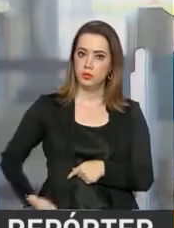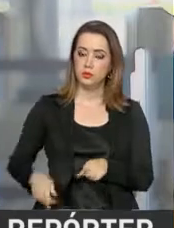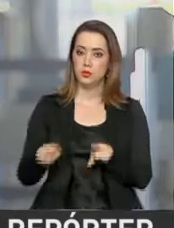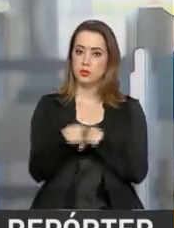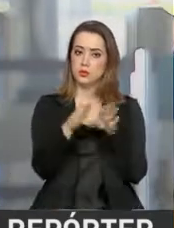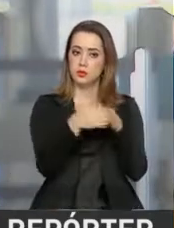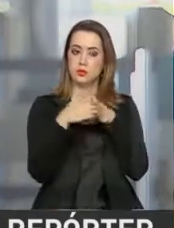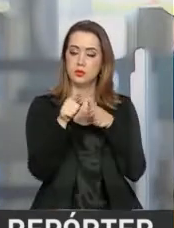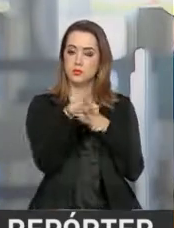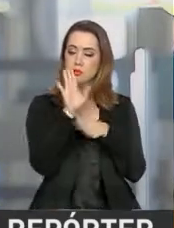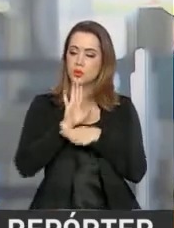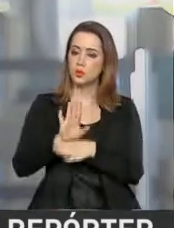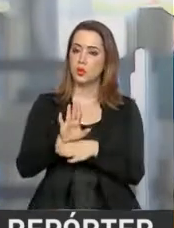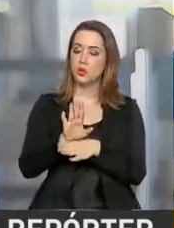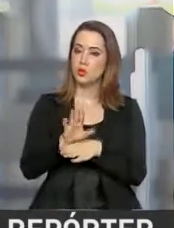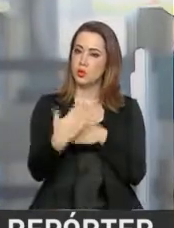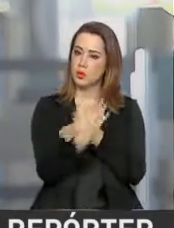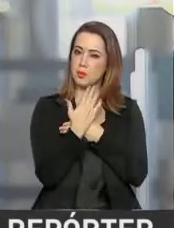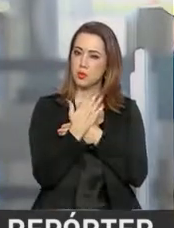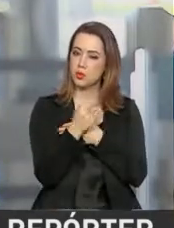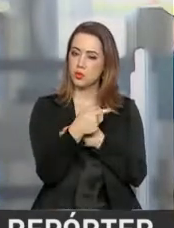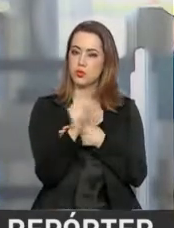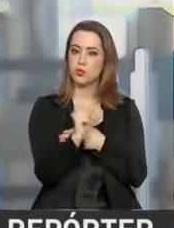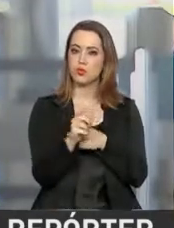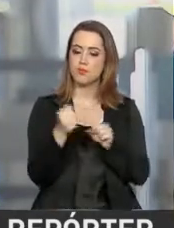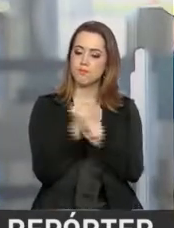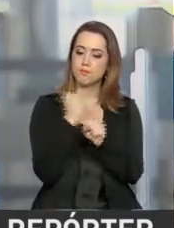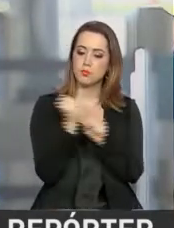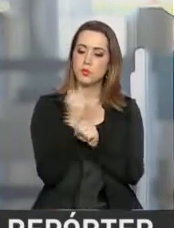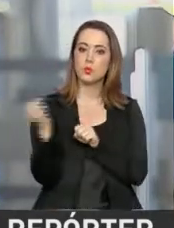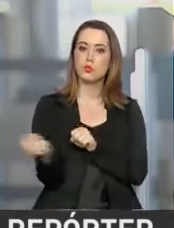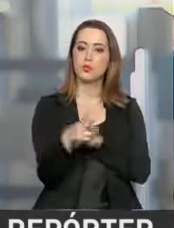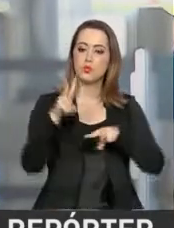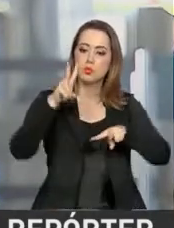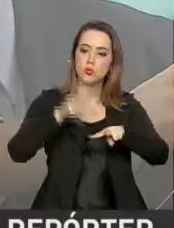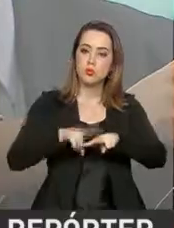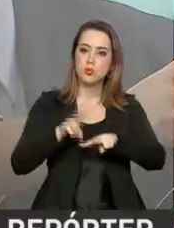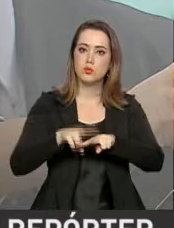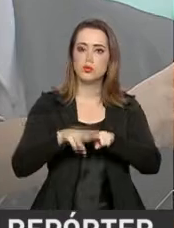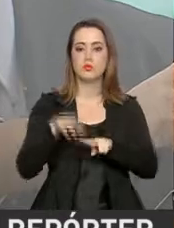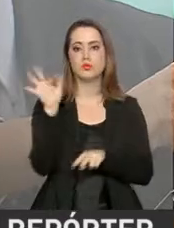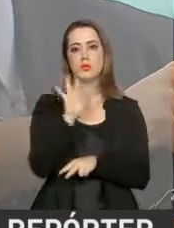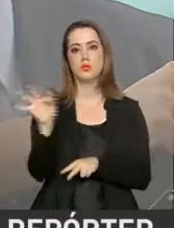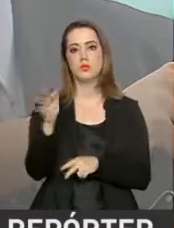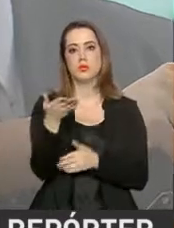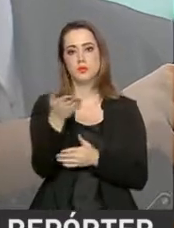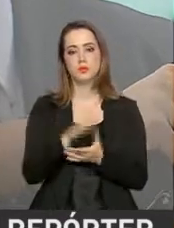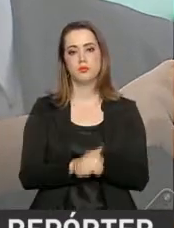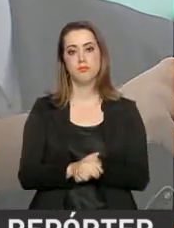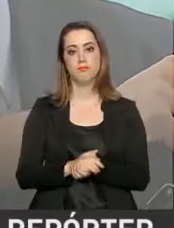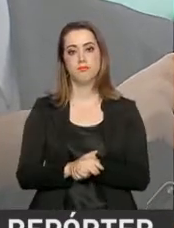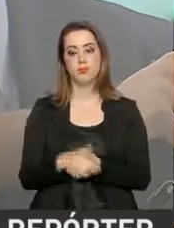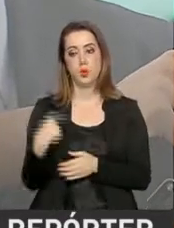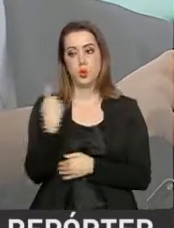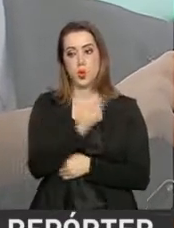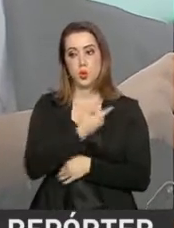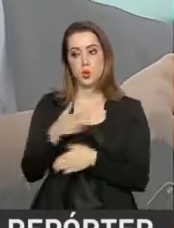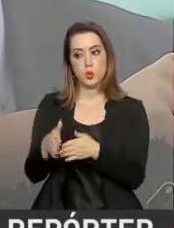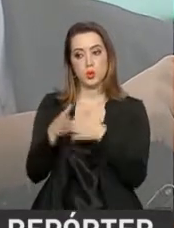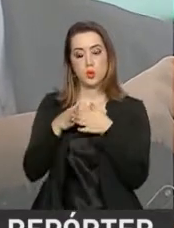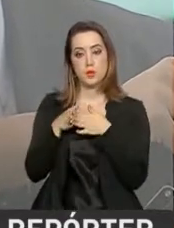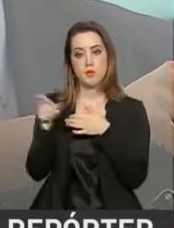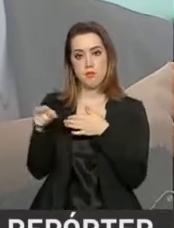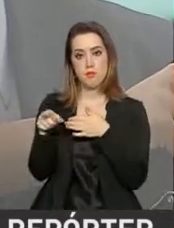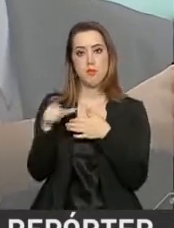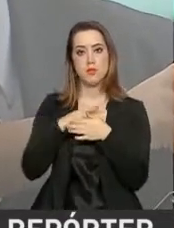auxílio do governo para a construção de um novo presídio federal no estado. Solicitamos ainda